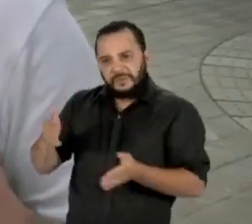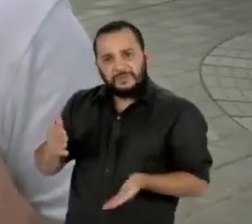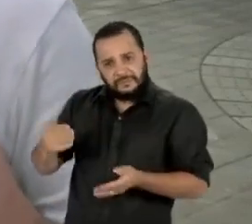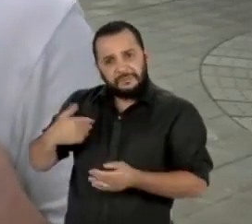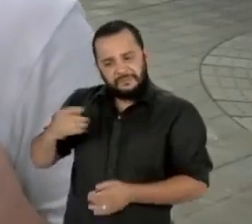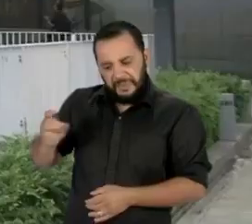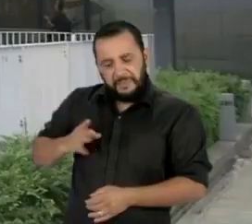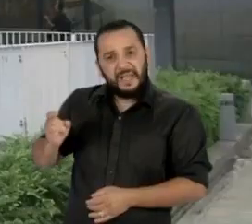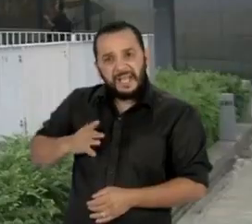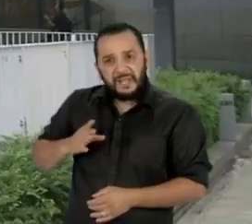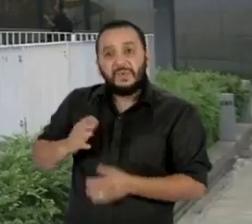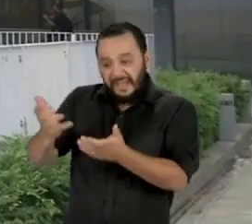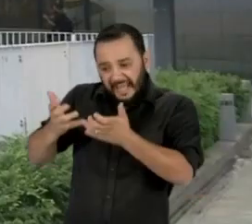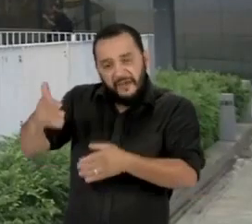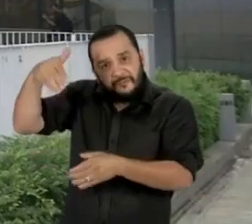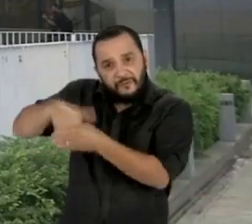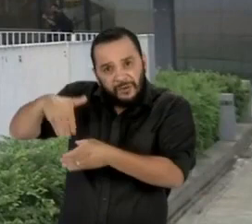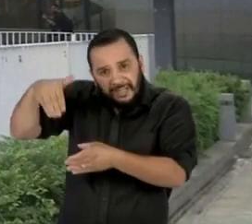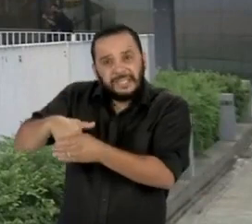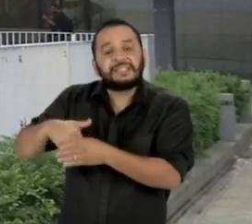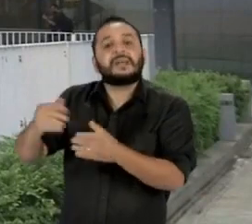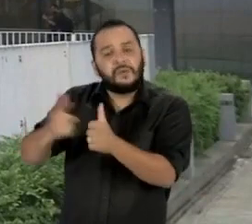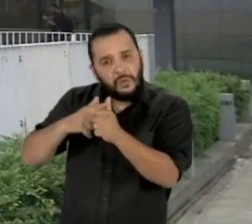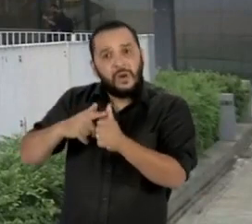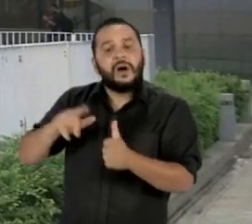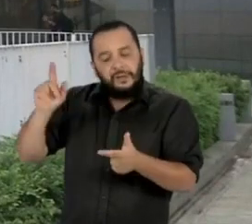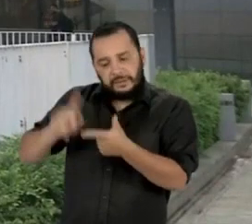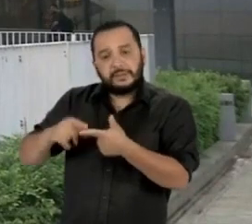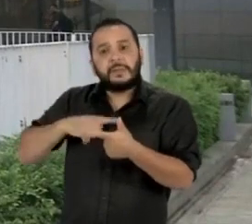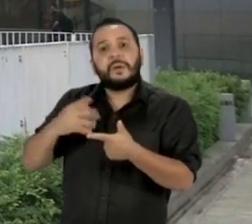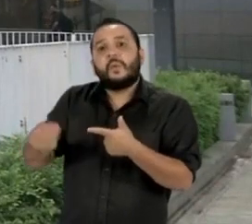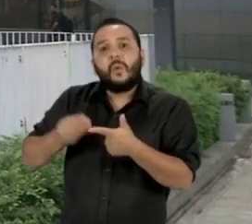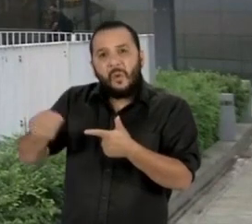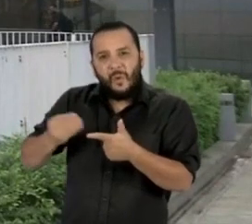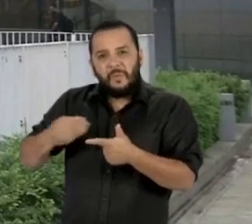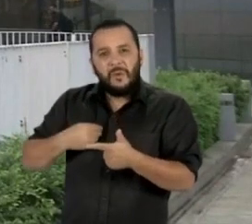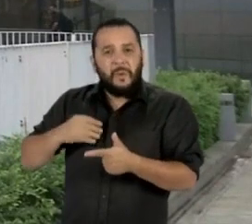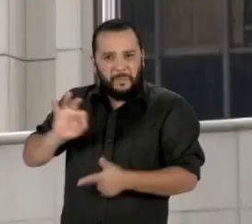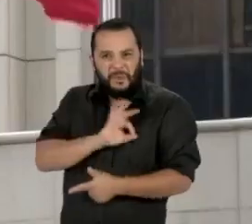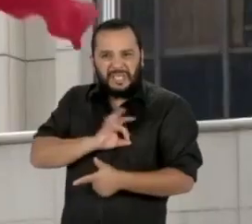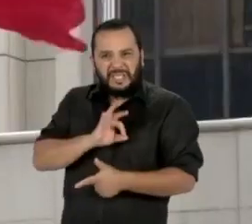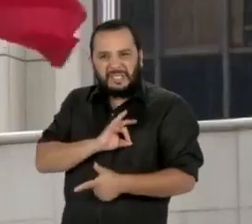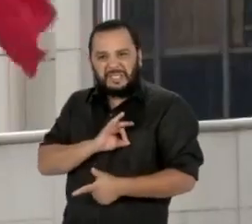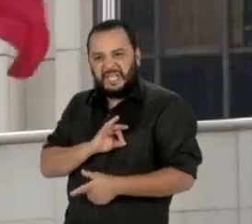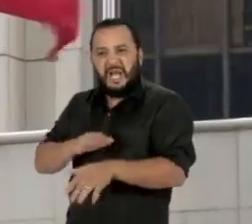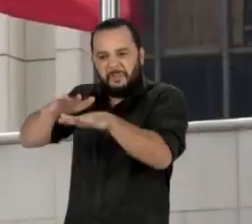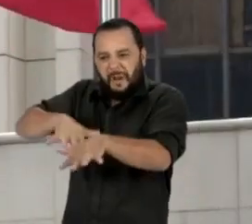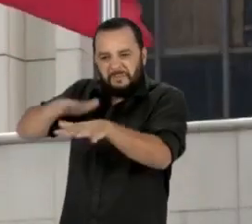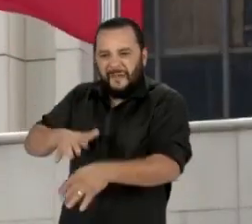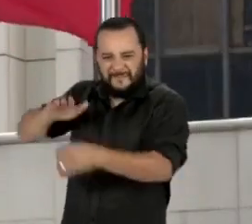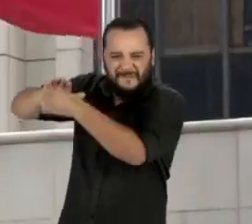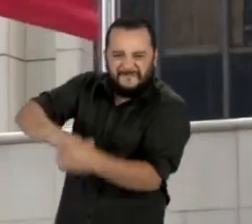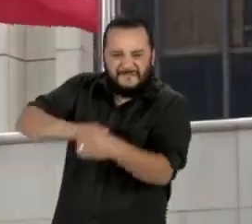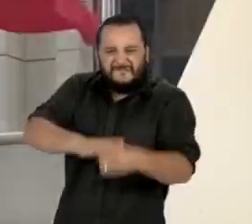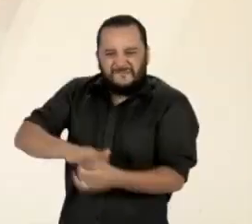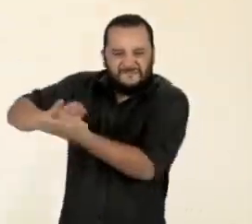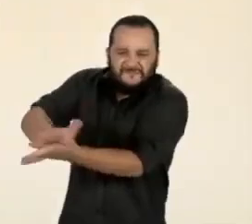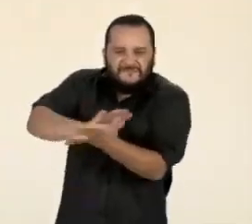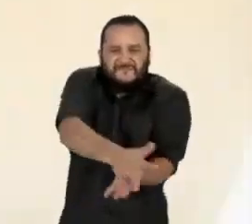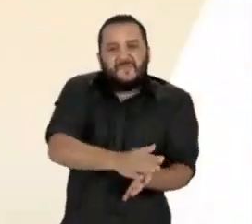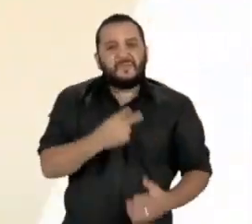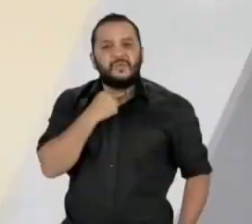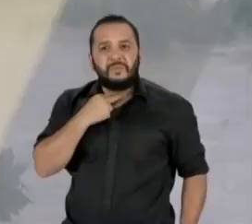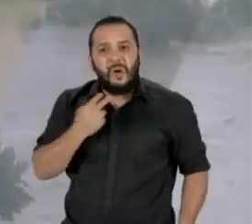eleições diretas e a instauração de inquéritos sobre o uso excessivo de força pela polícia durante as manifestações.